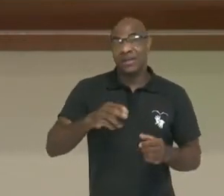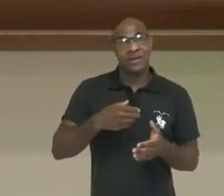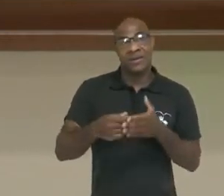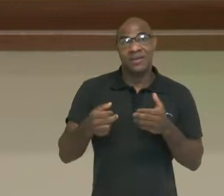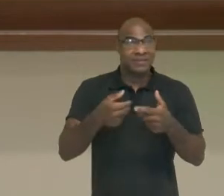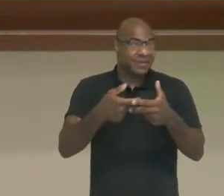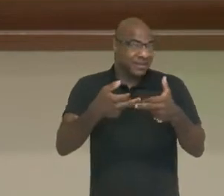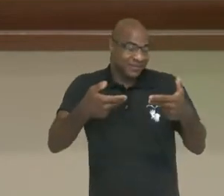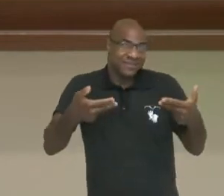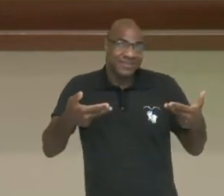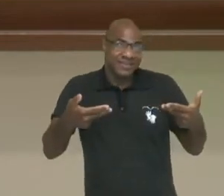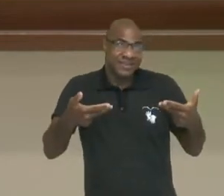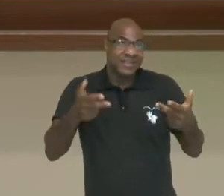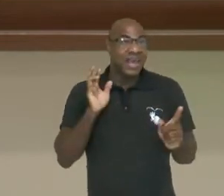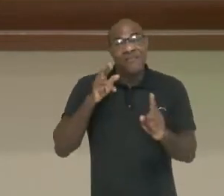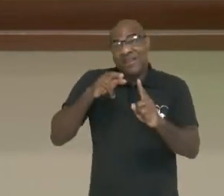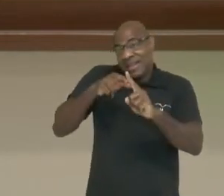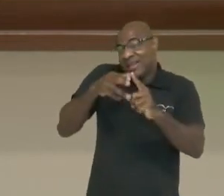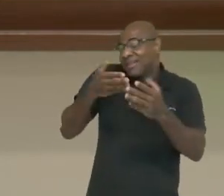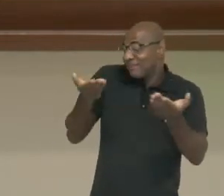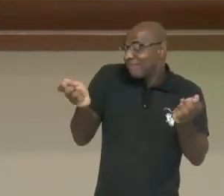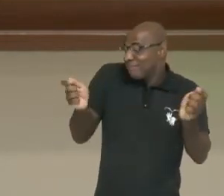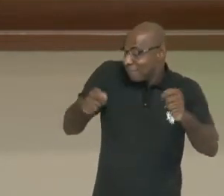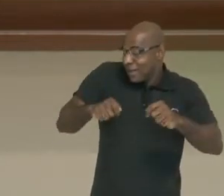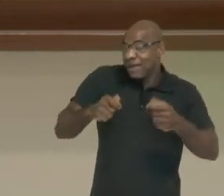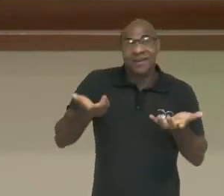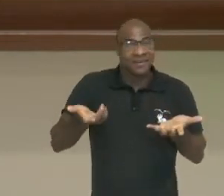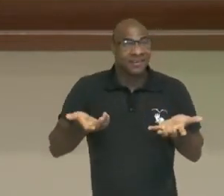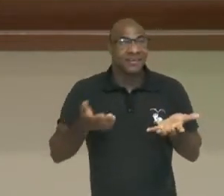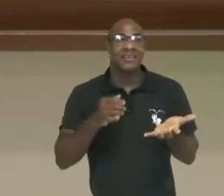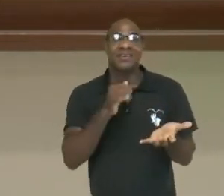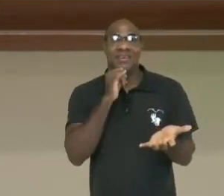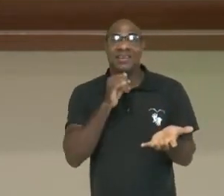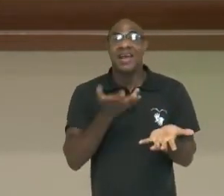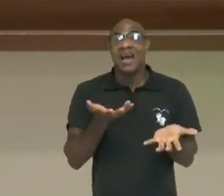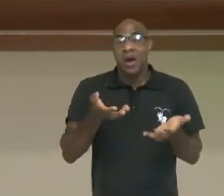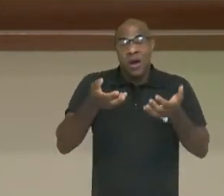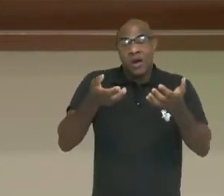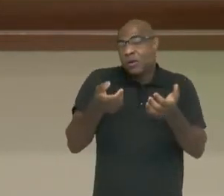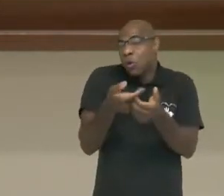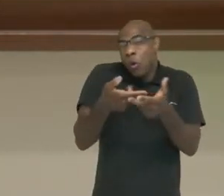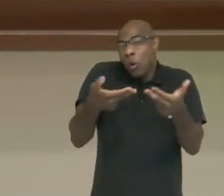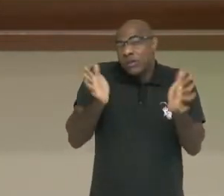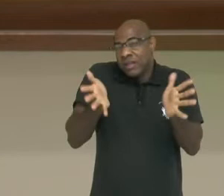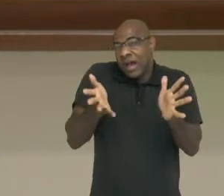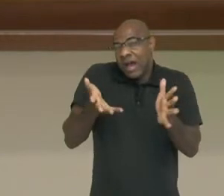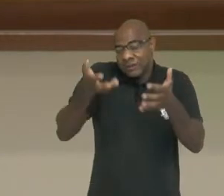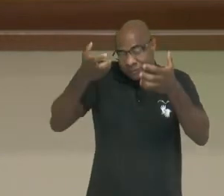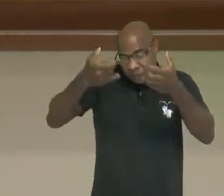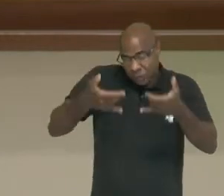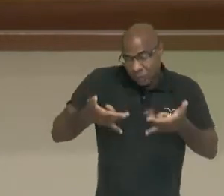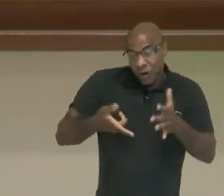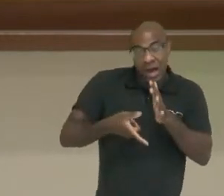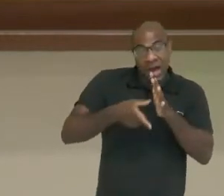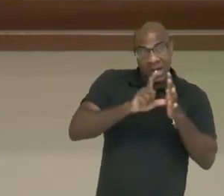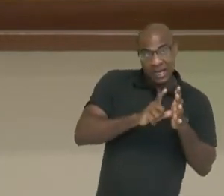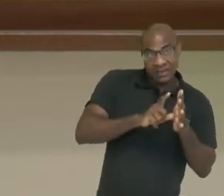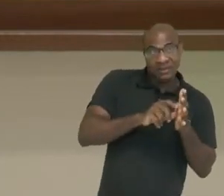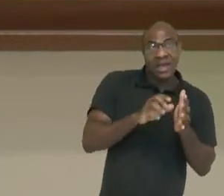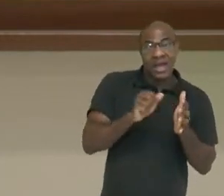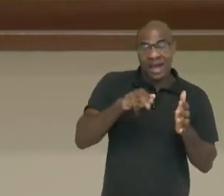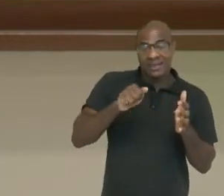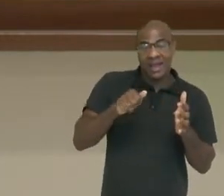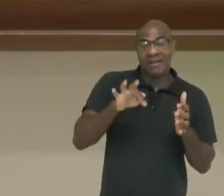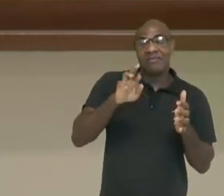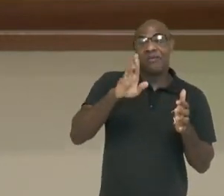elementos de referenciação. Seja algo que já foi dito ou que será dito, ou seja, anáfora, que já foi